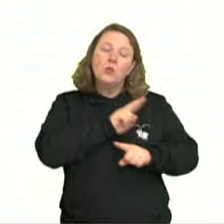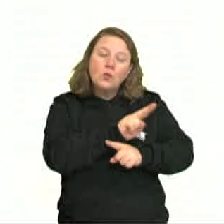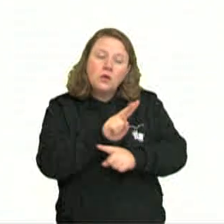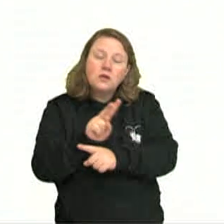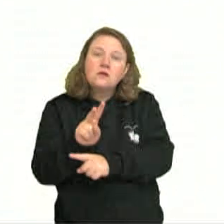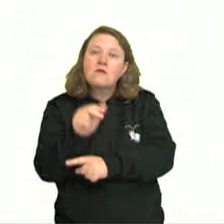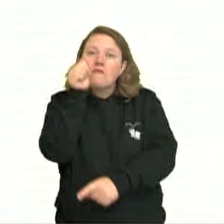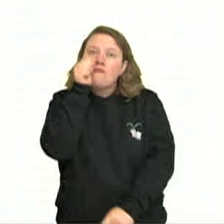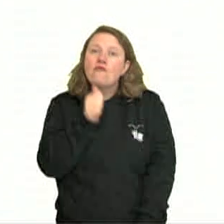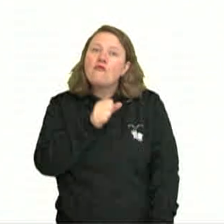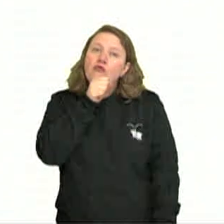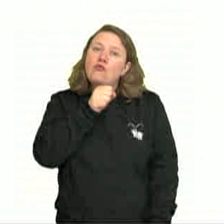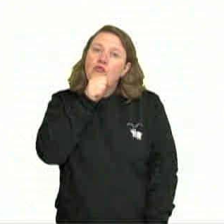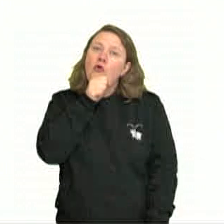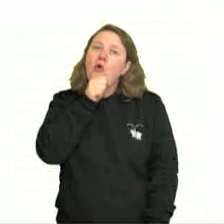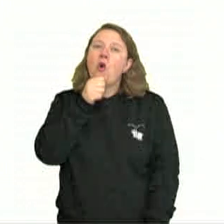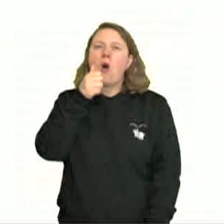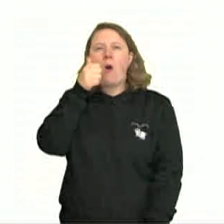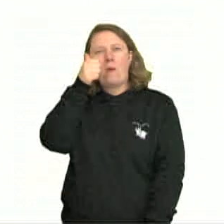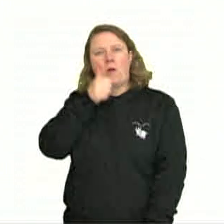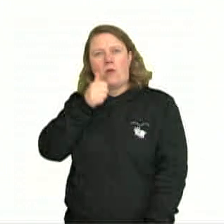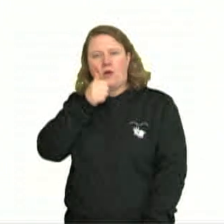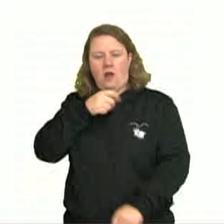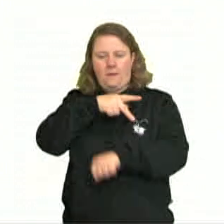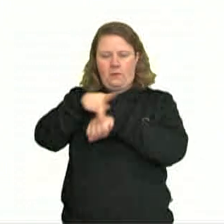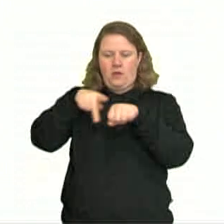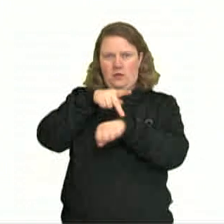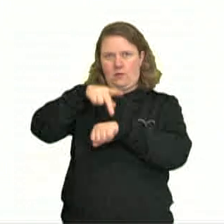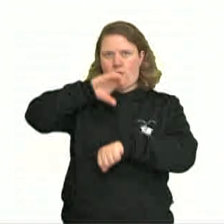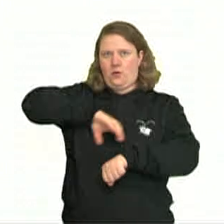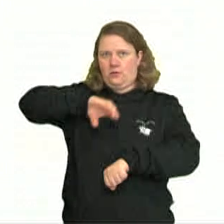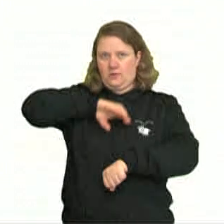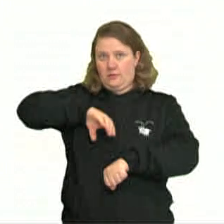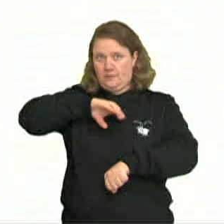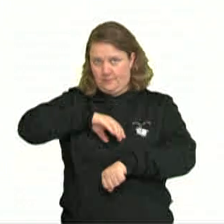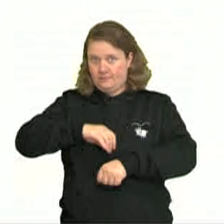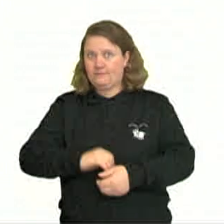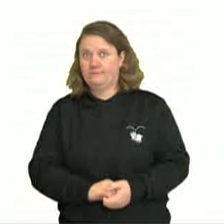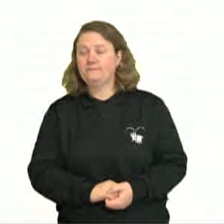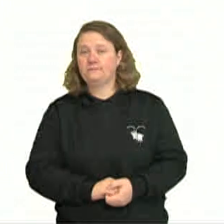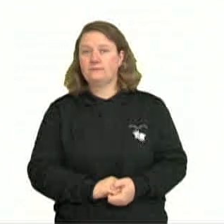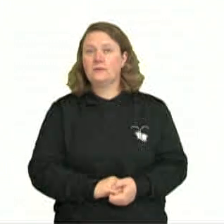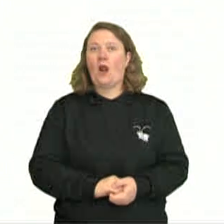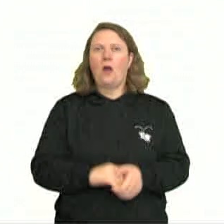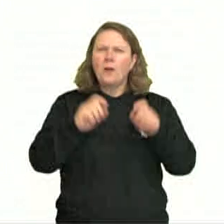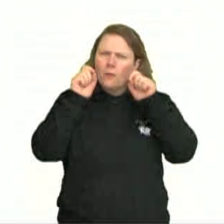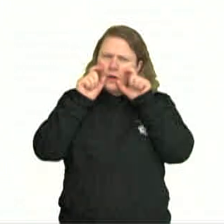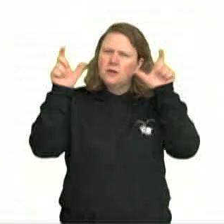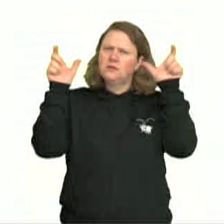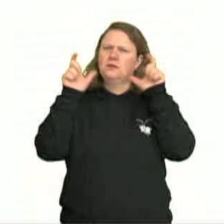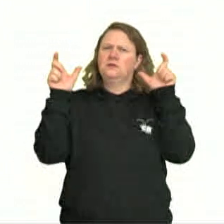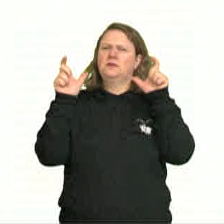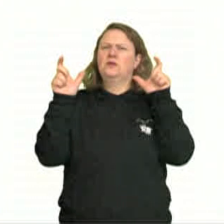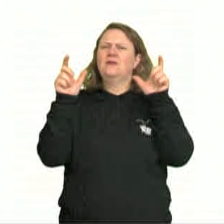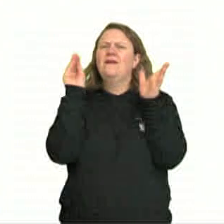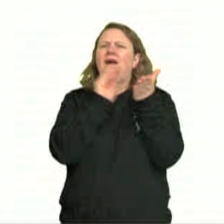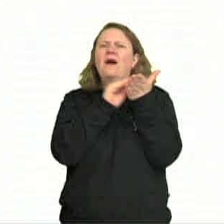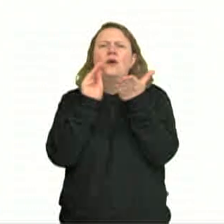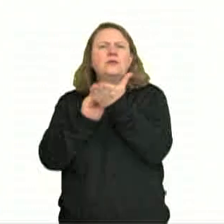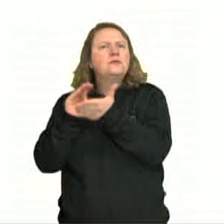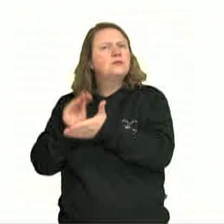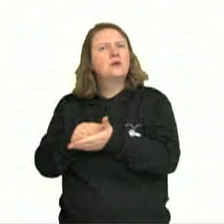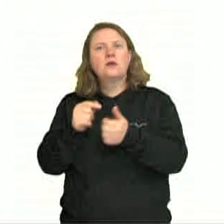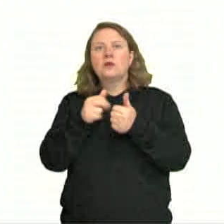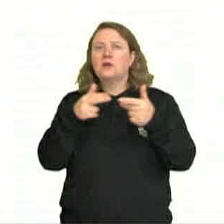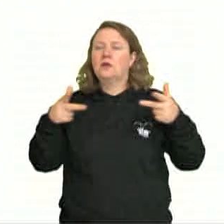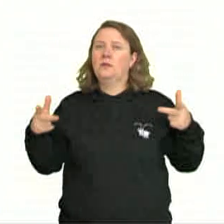portuguesa Jacinta Garcia Benevides. Atentem que muita coisa ficou de fora aqui, né? A Cecília Meirelles,